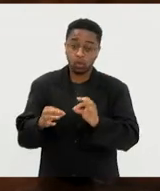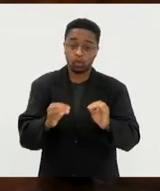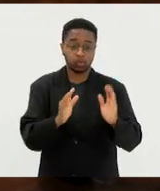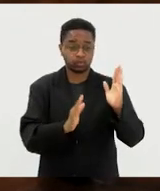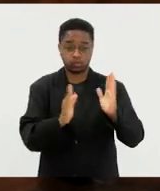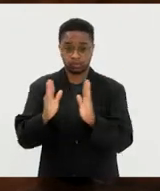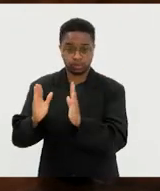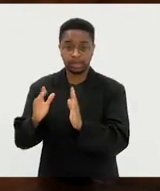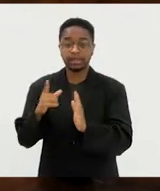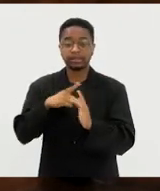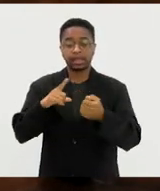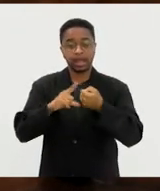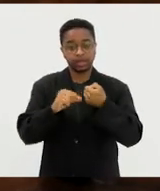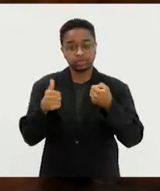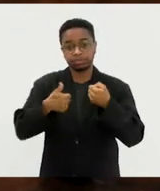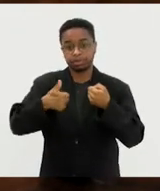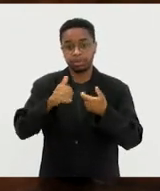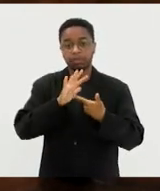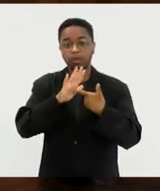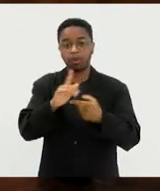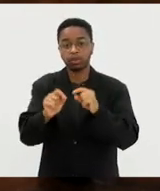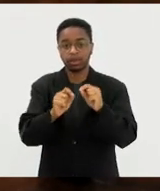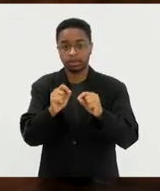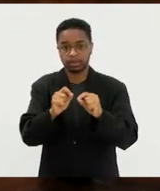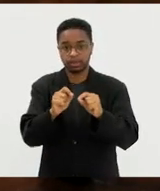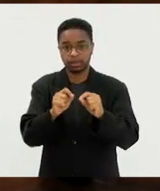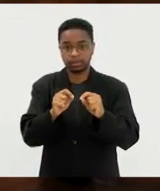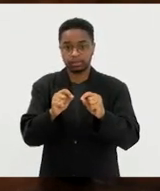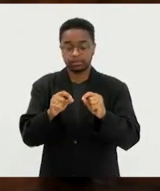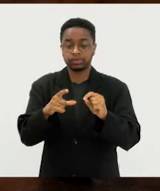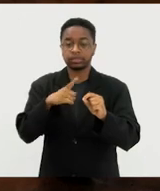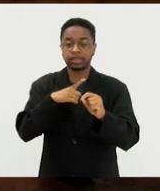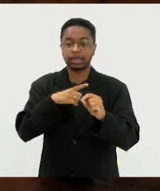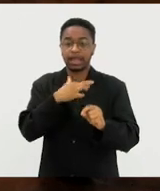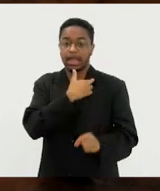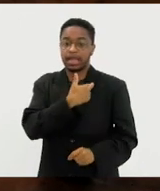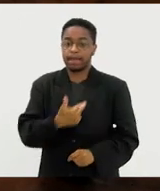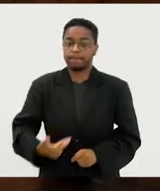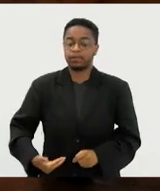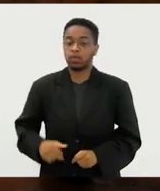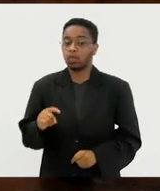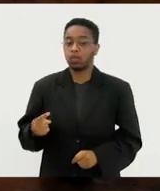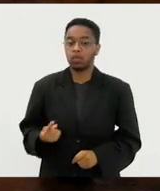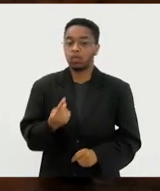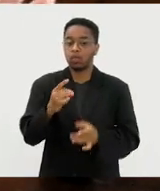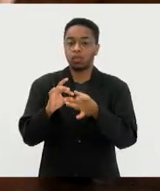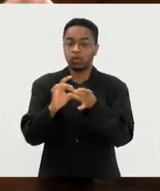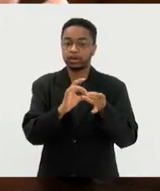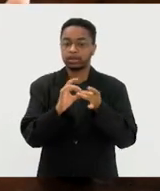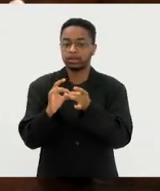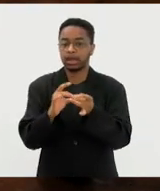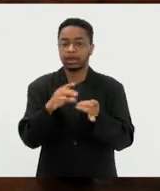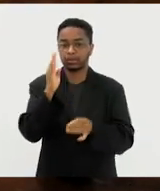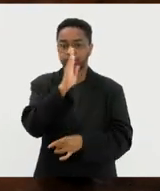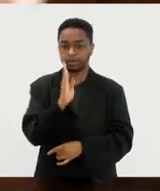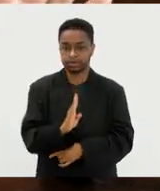artigo 1º da Constituição, assim, a União lê assim, República Unitária do Brasil. E acabou.